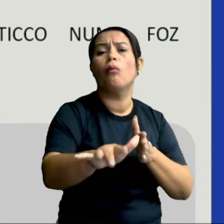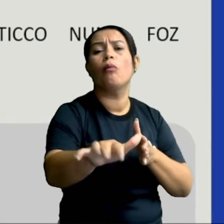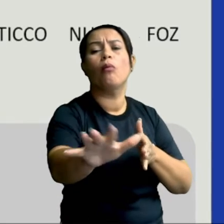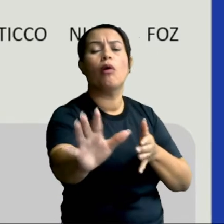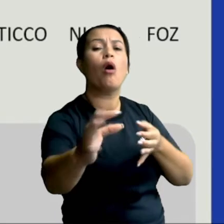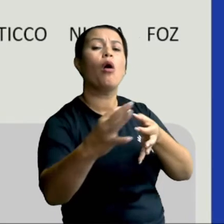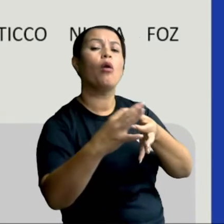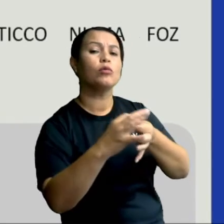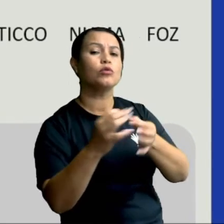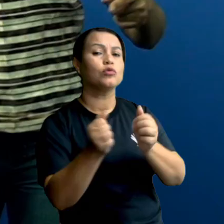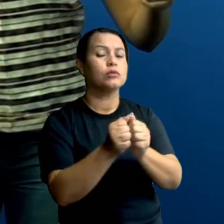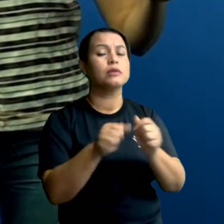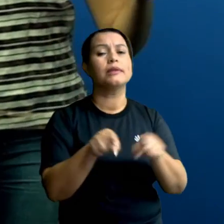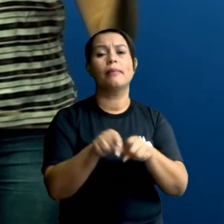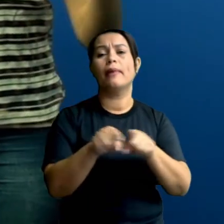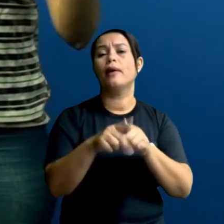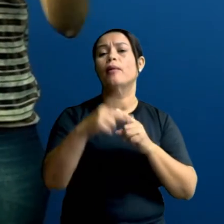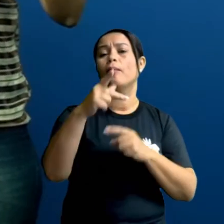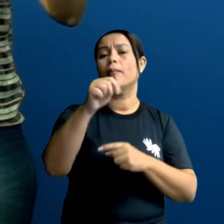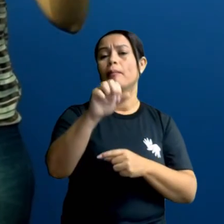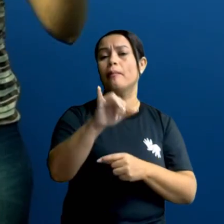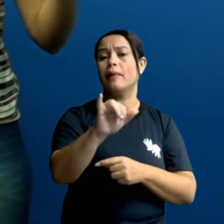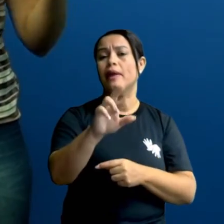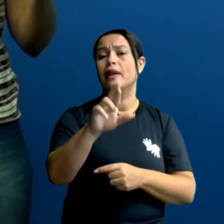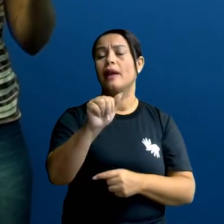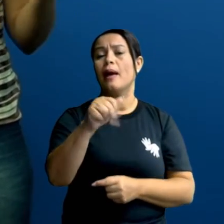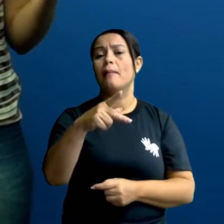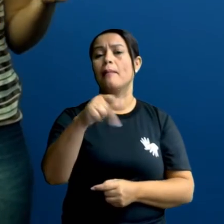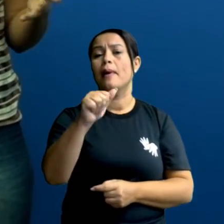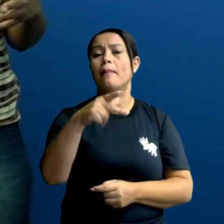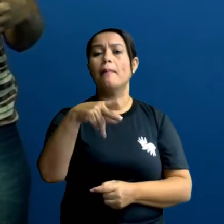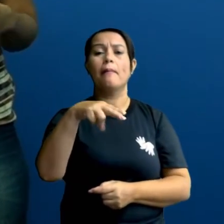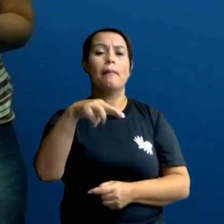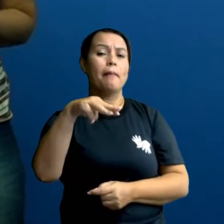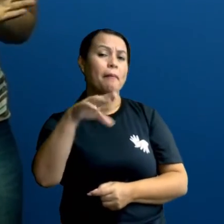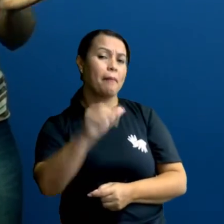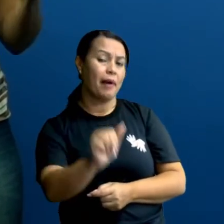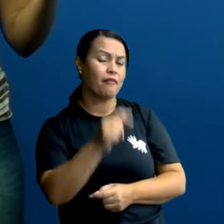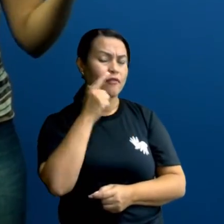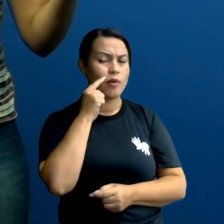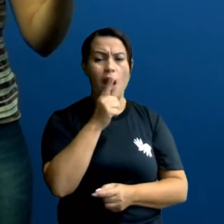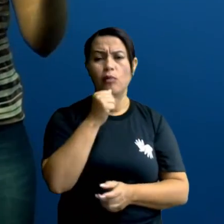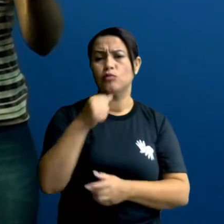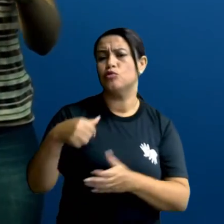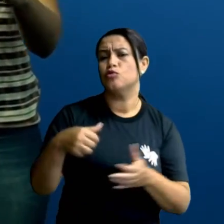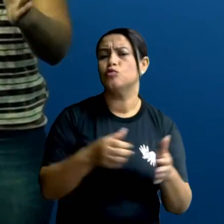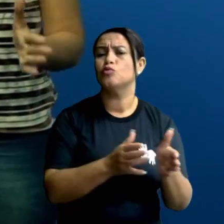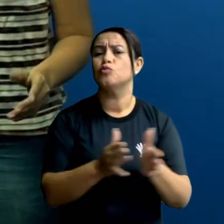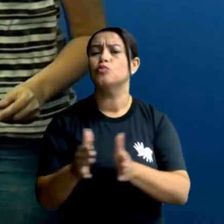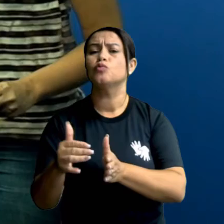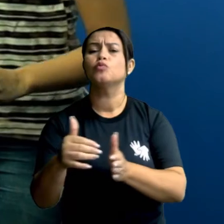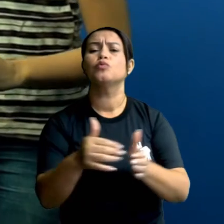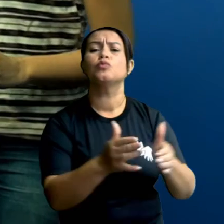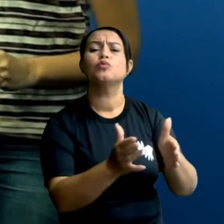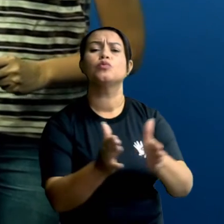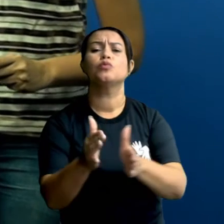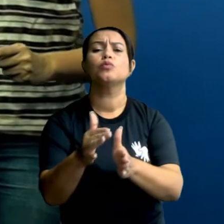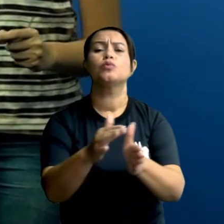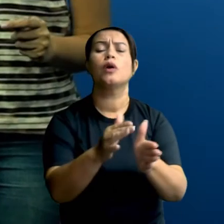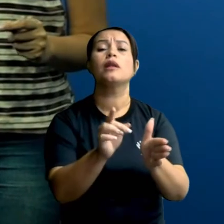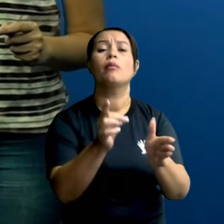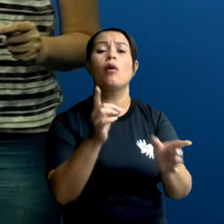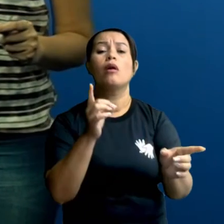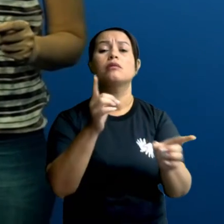com o rio Pirapama. Então, vocês podem ver que os rios vêm cortando nossas cidades para desaguar e se encontrar, né, no